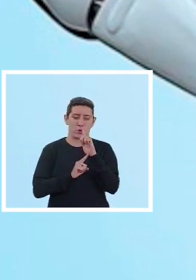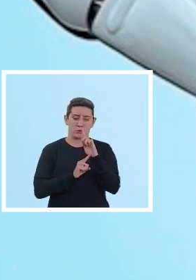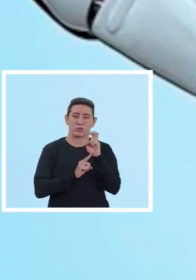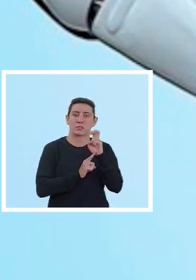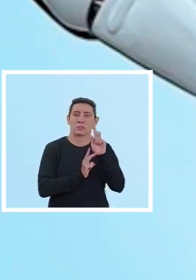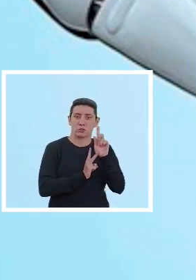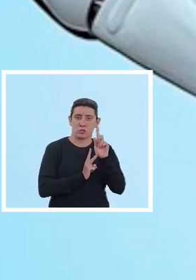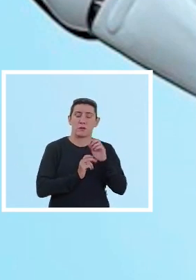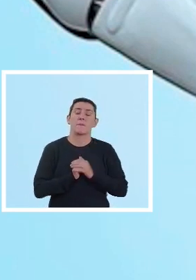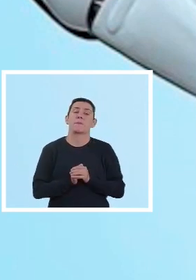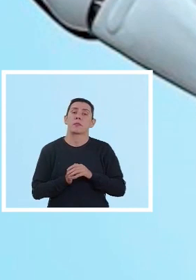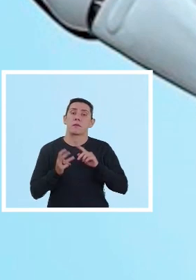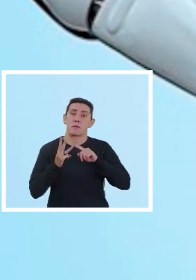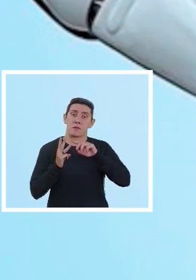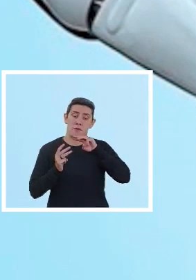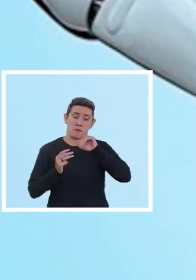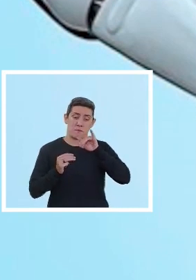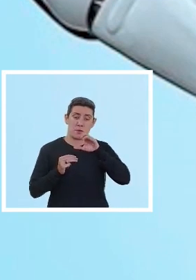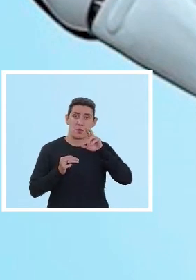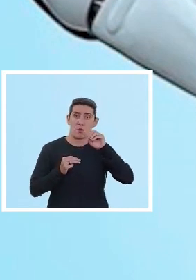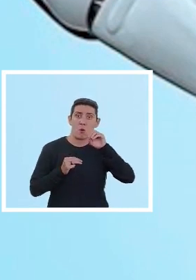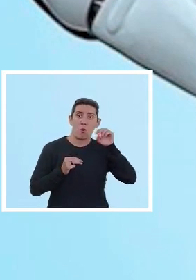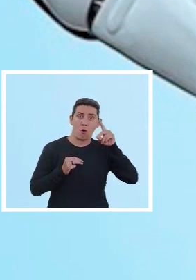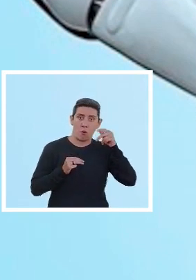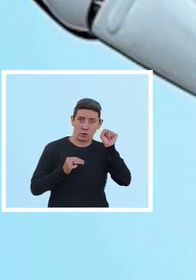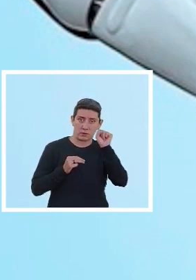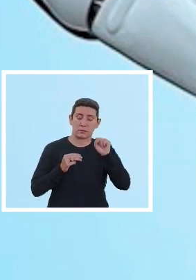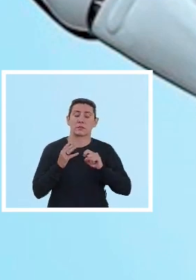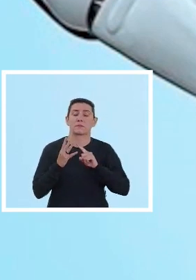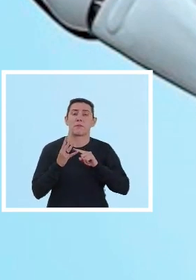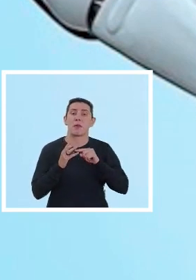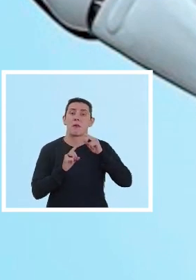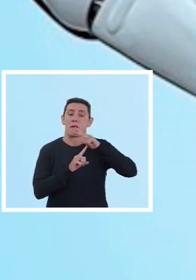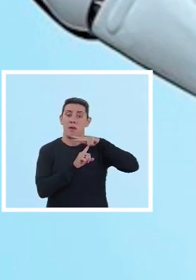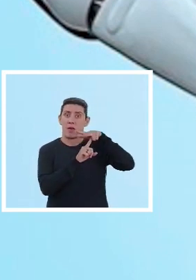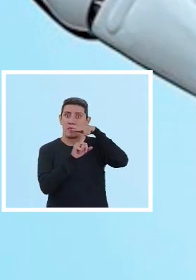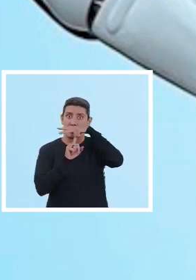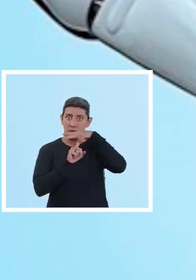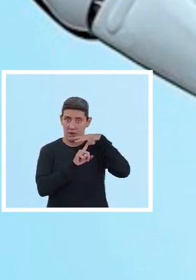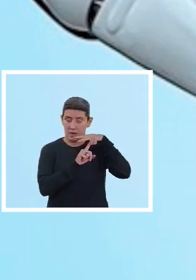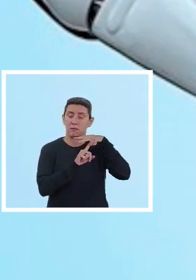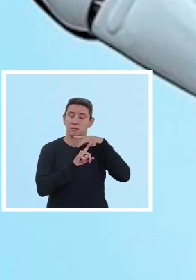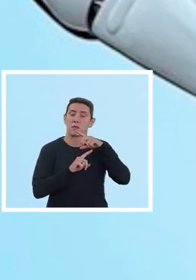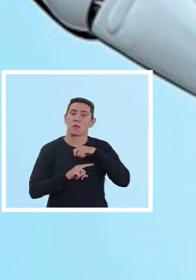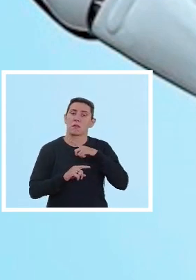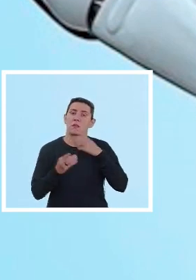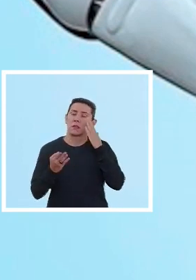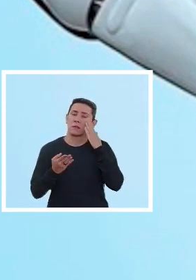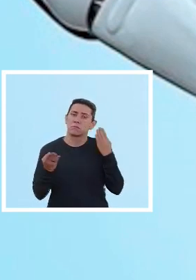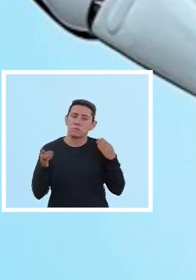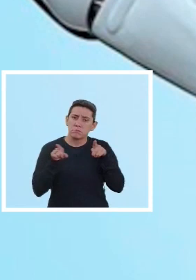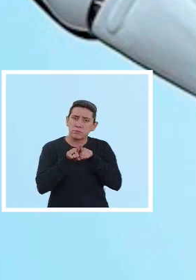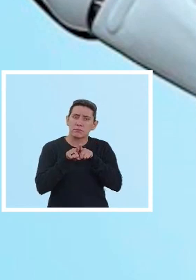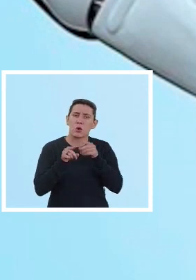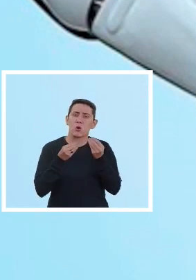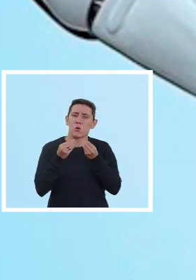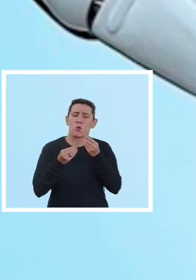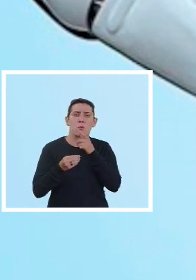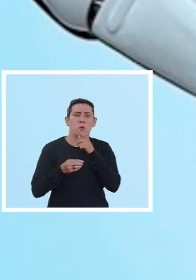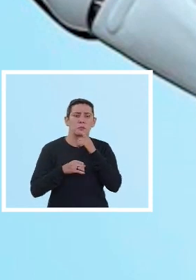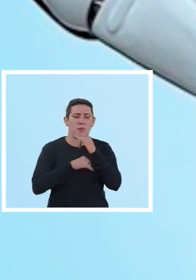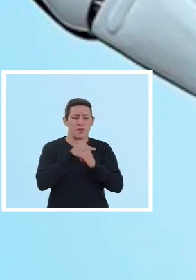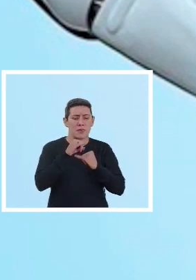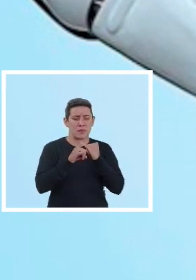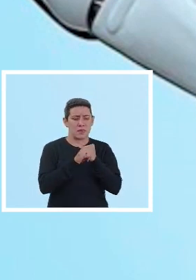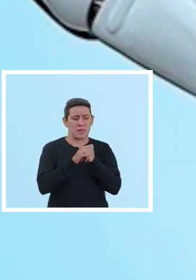micro-ondas metamateriais antenas planares compatibilidade a internet das coisas